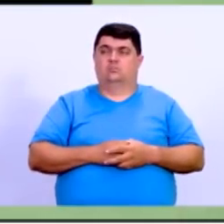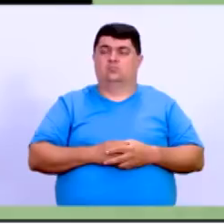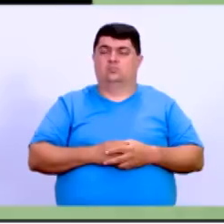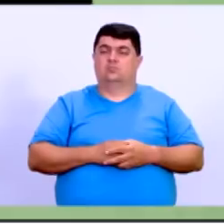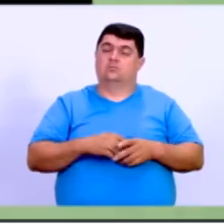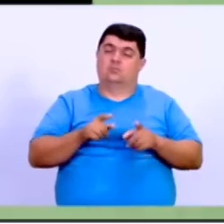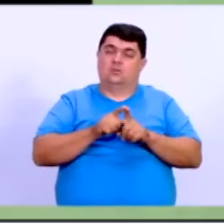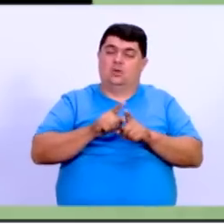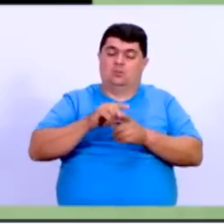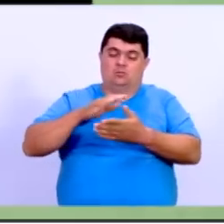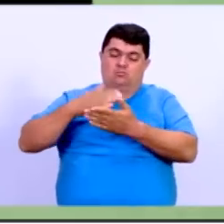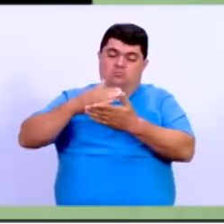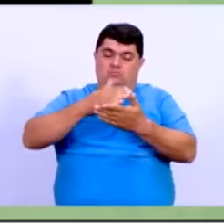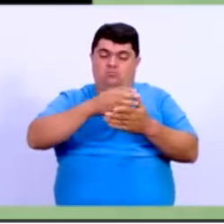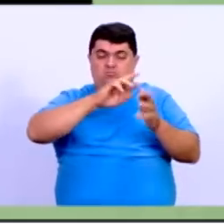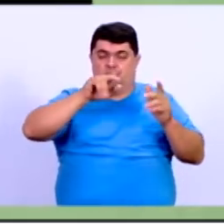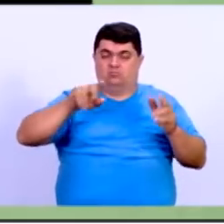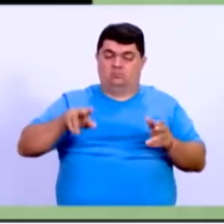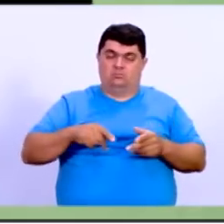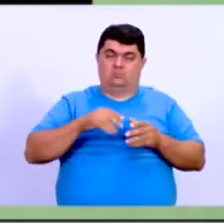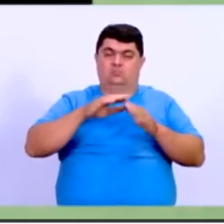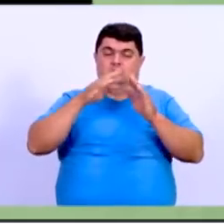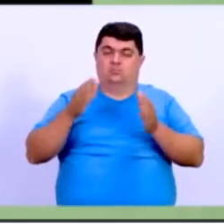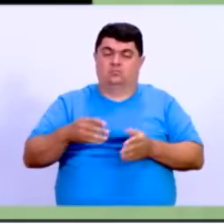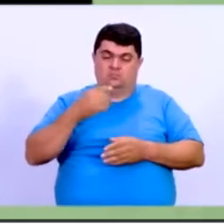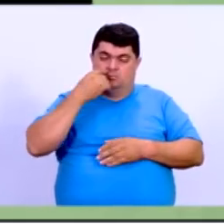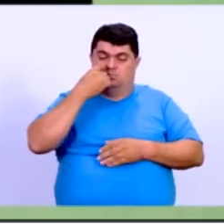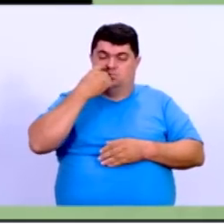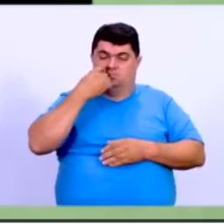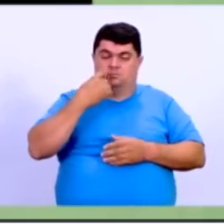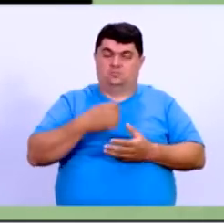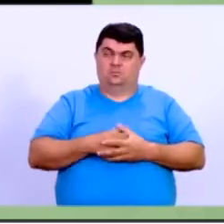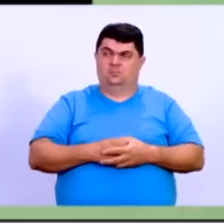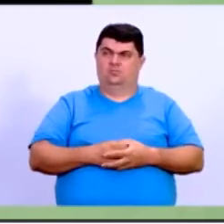e a figura dos desktops.